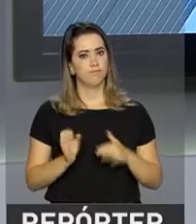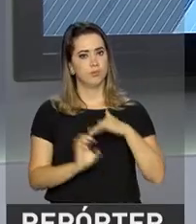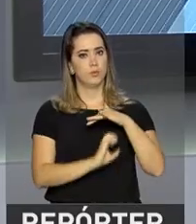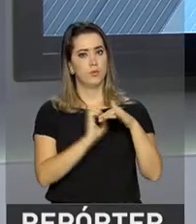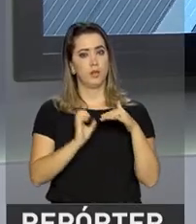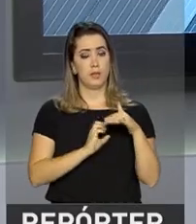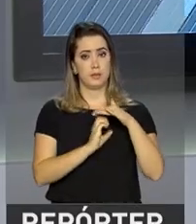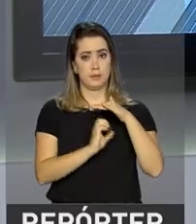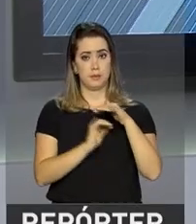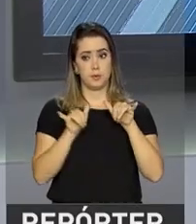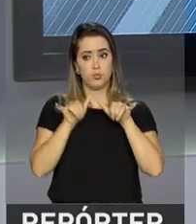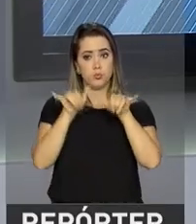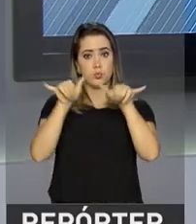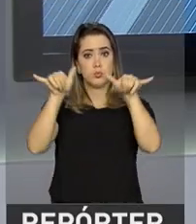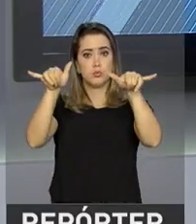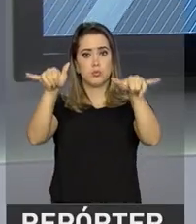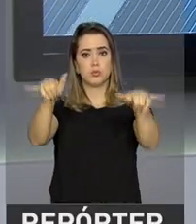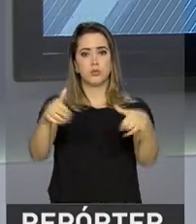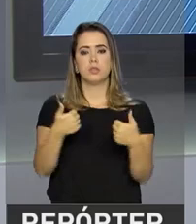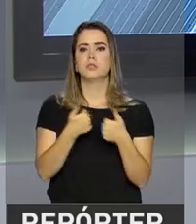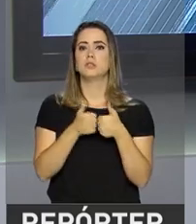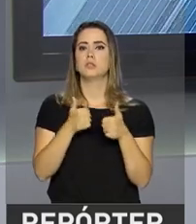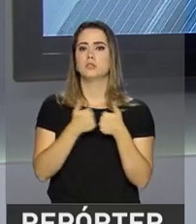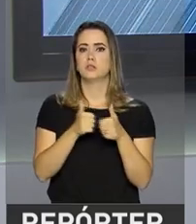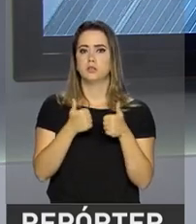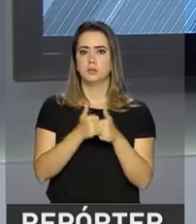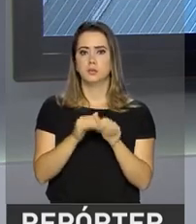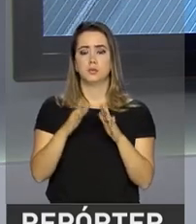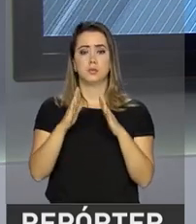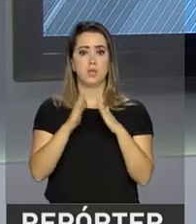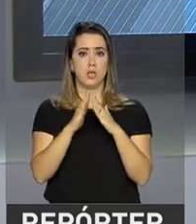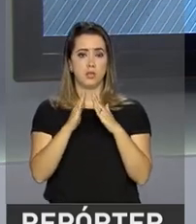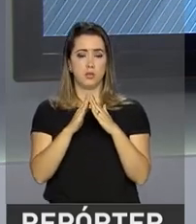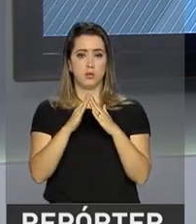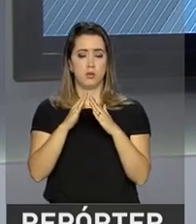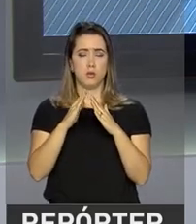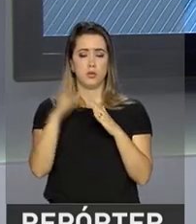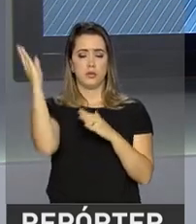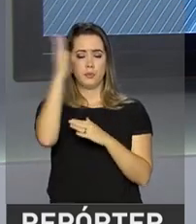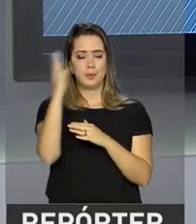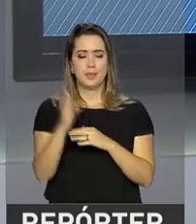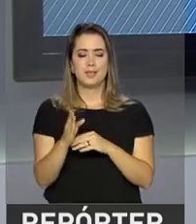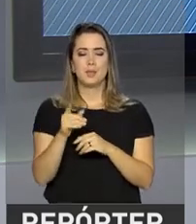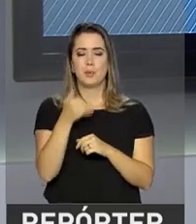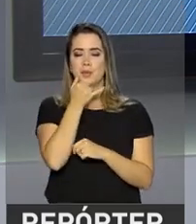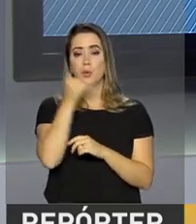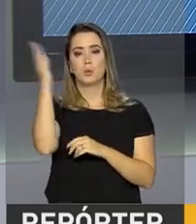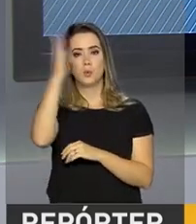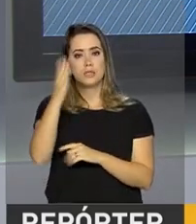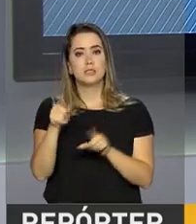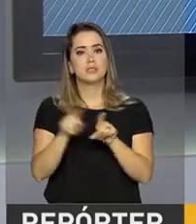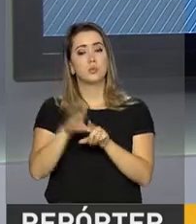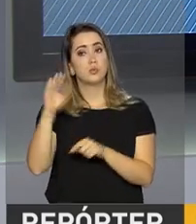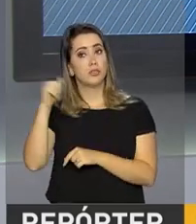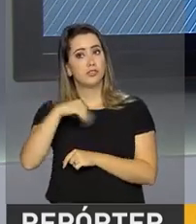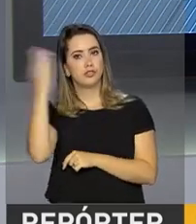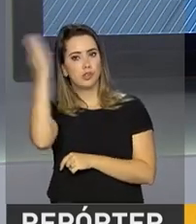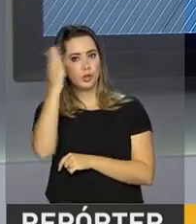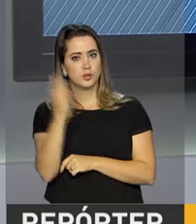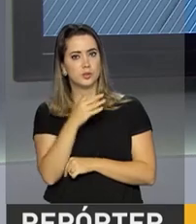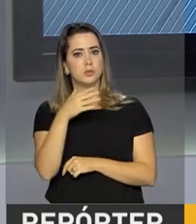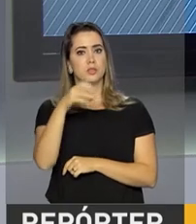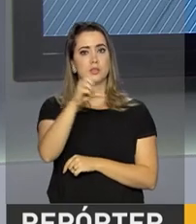as empresas aéreas brasileiras transportaram em vôos domésticos e internacionais quase 99 milhões de passageiros